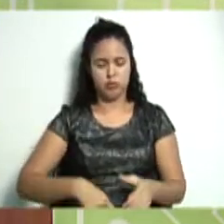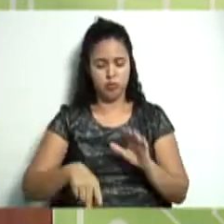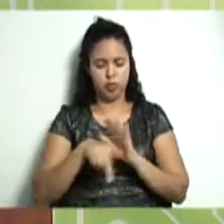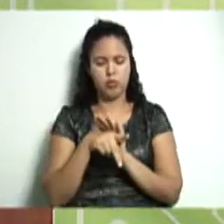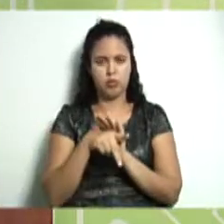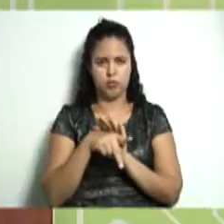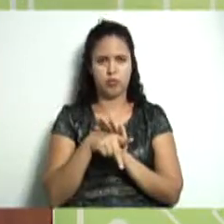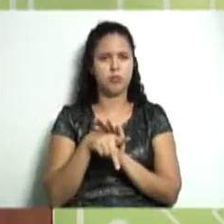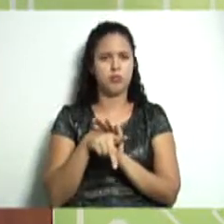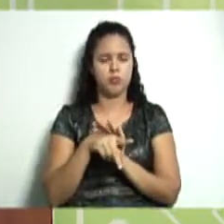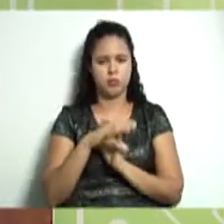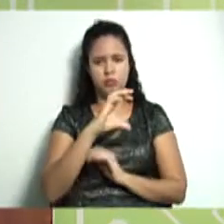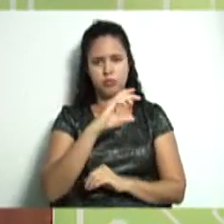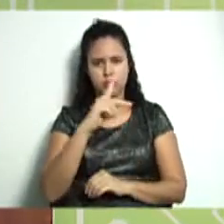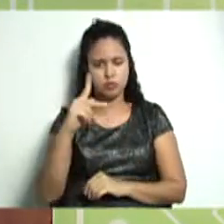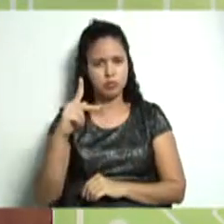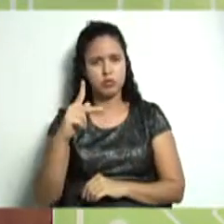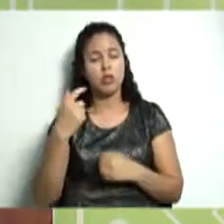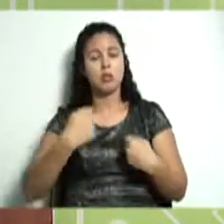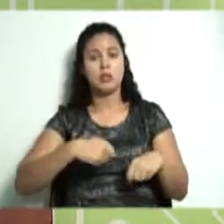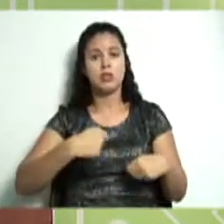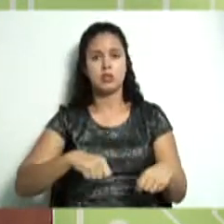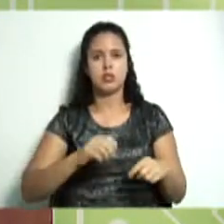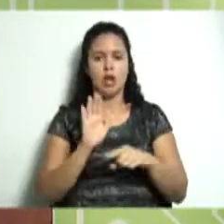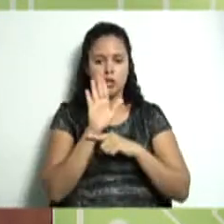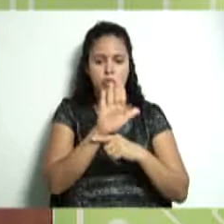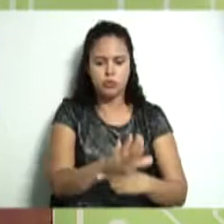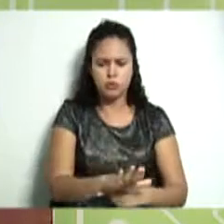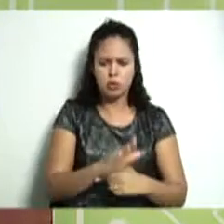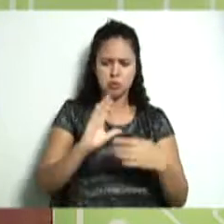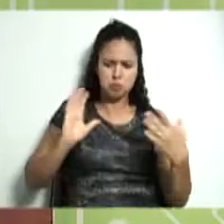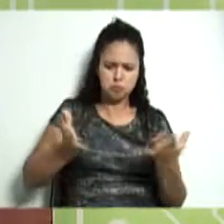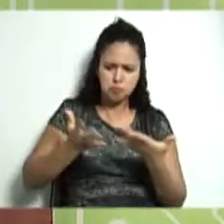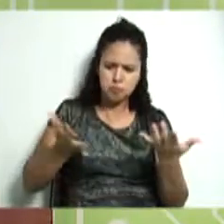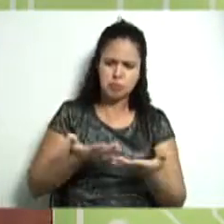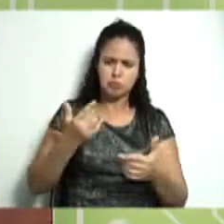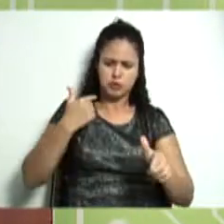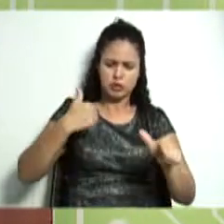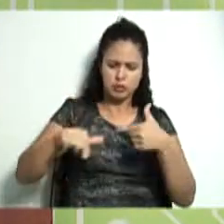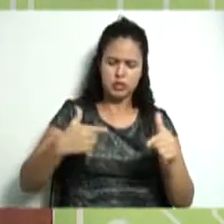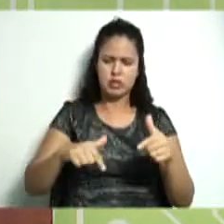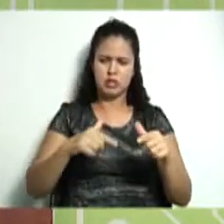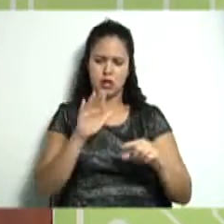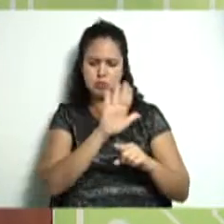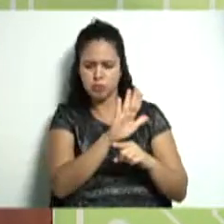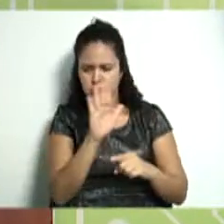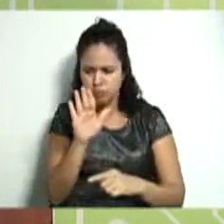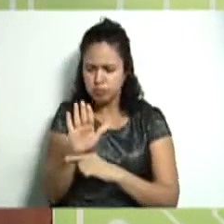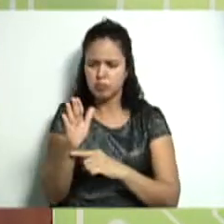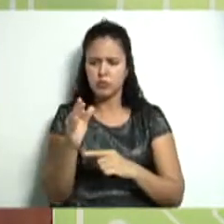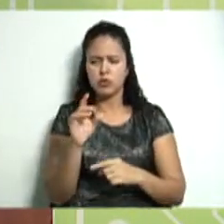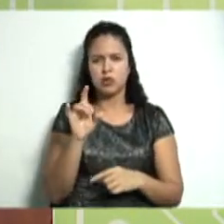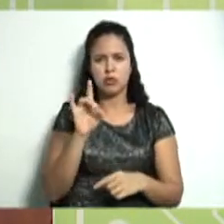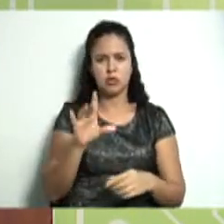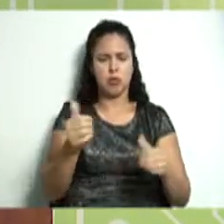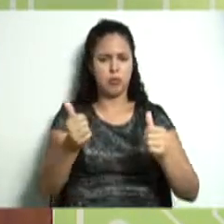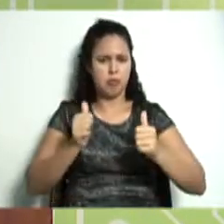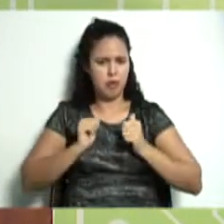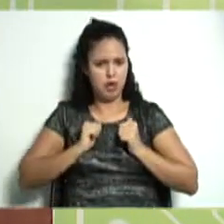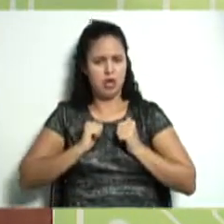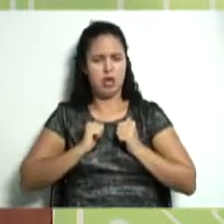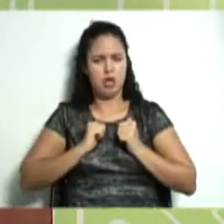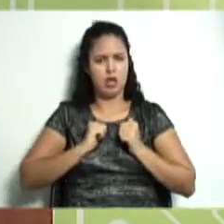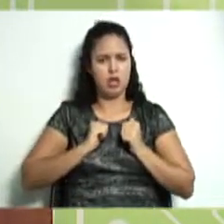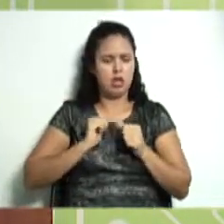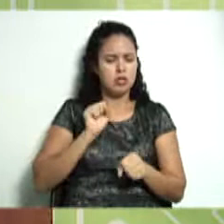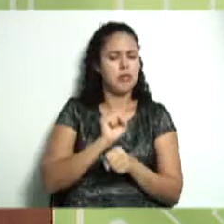deve ser aquele perfil de participação ativa, não uma participação passiva que